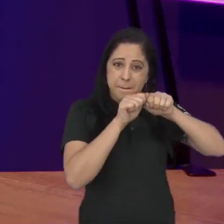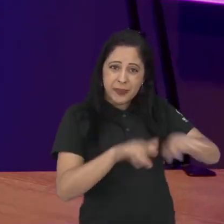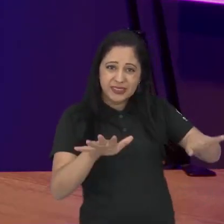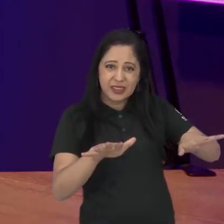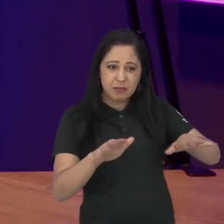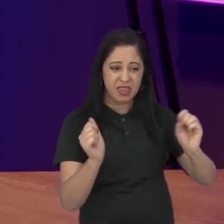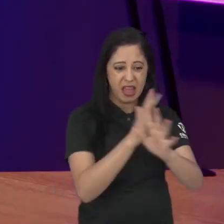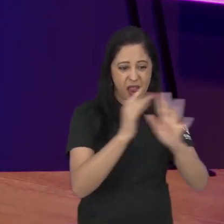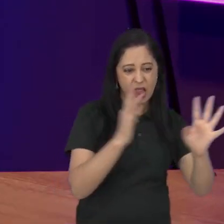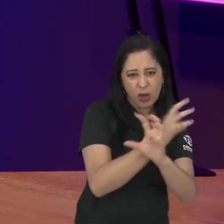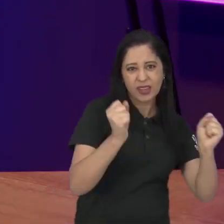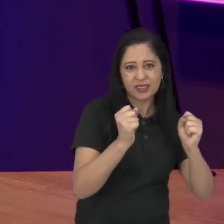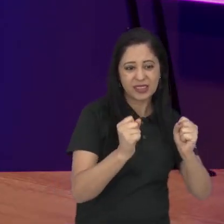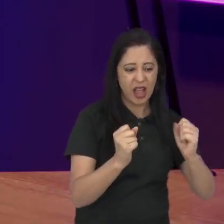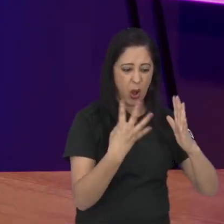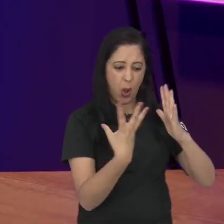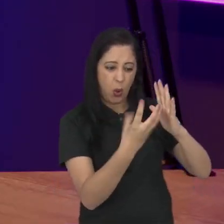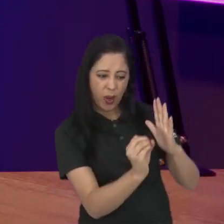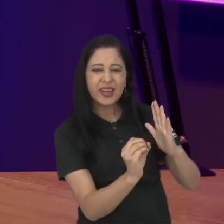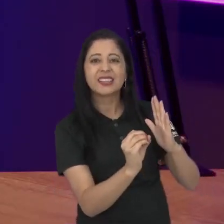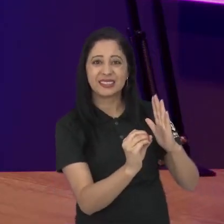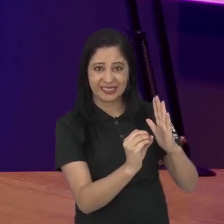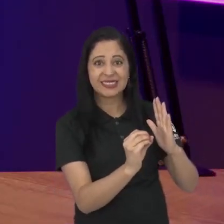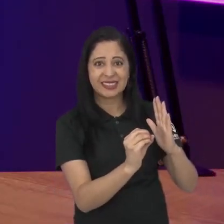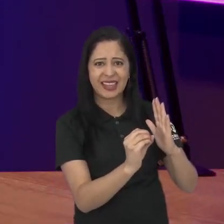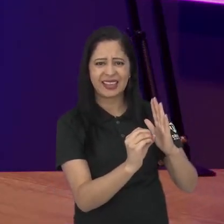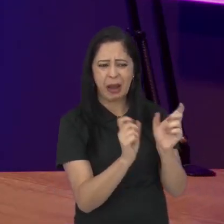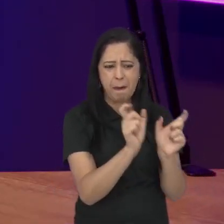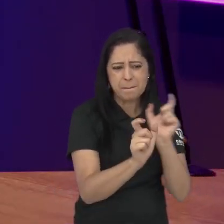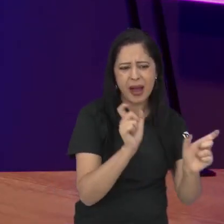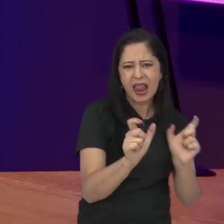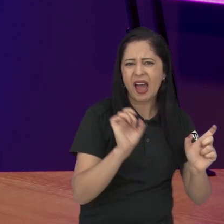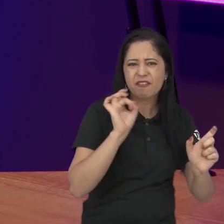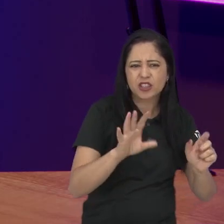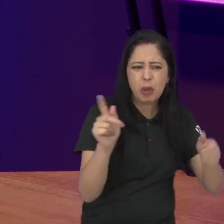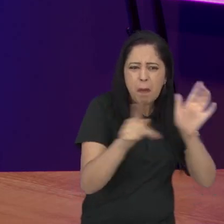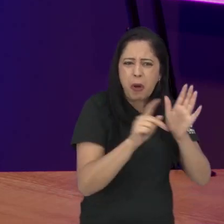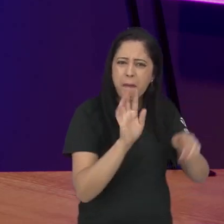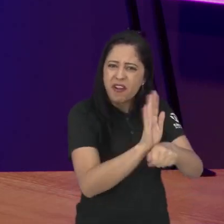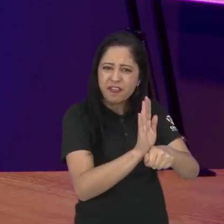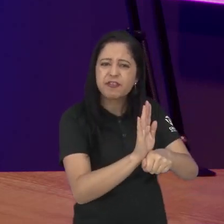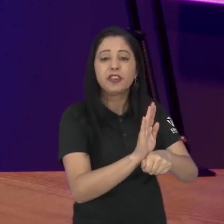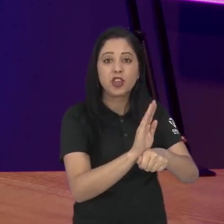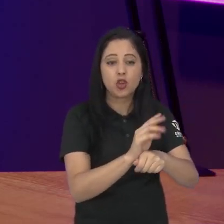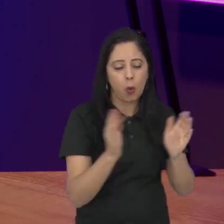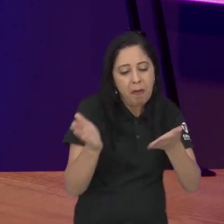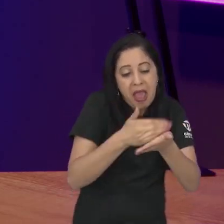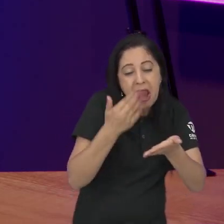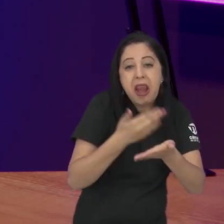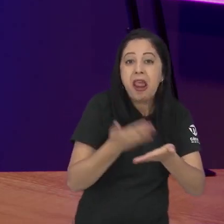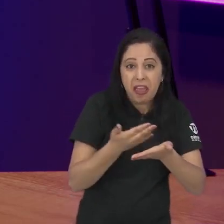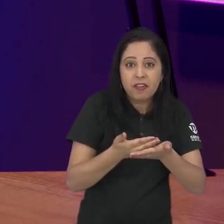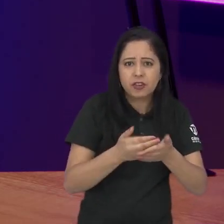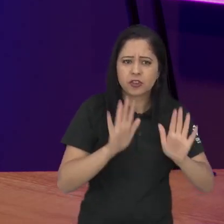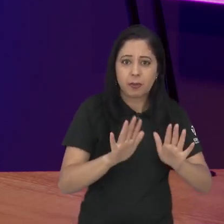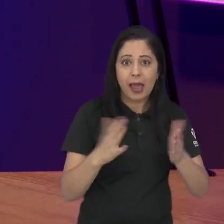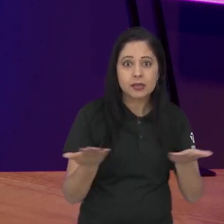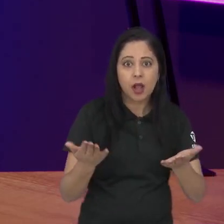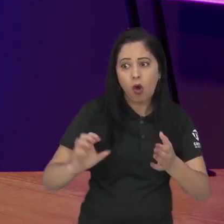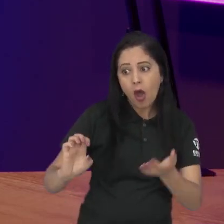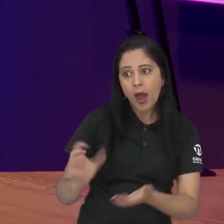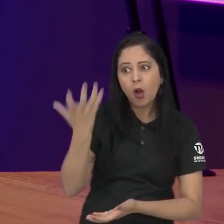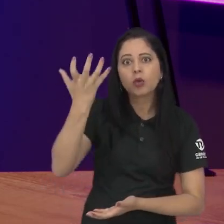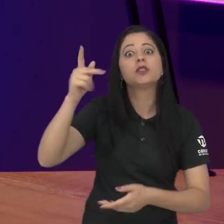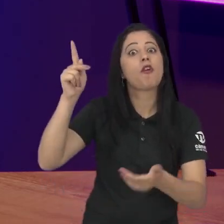Pandemia, lockdown, quarentena, palavras que a gente estava acostumado a ouvir apenas na ficção, em filmes, livros, séries, mas que de